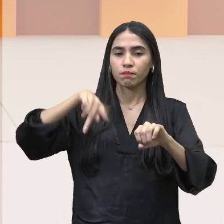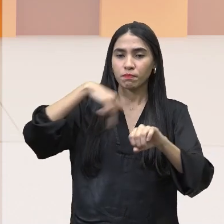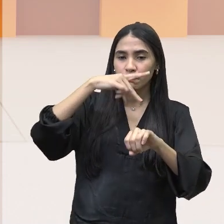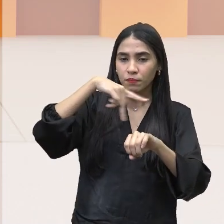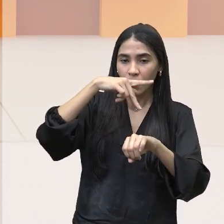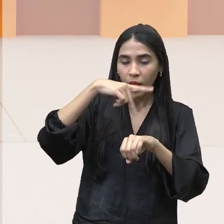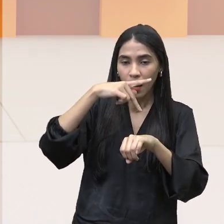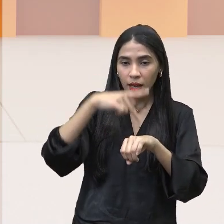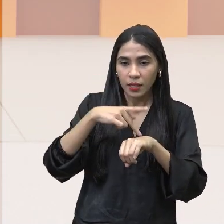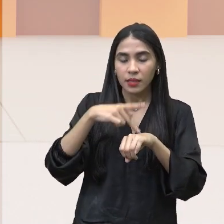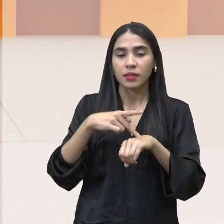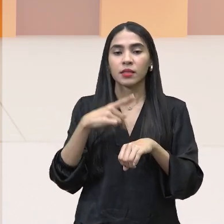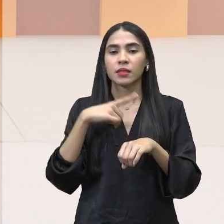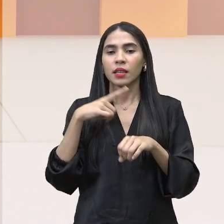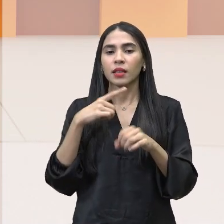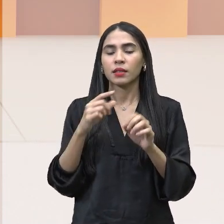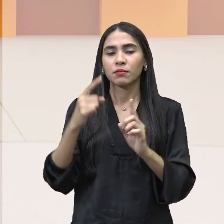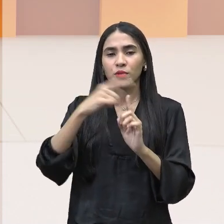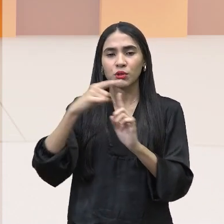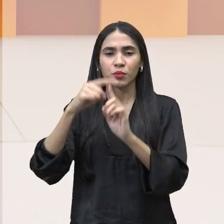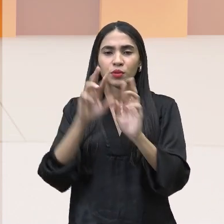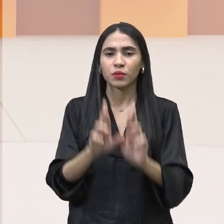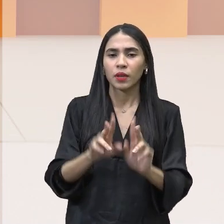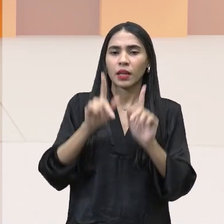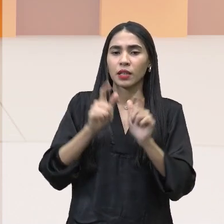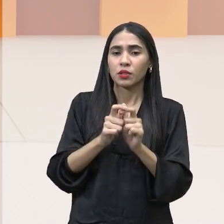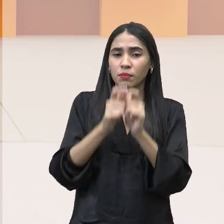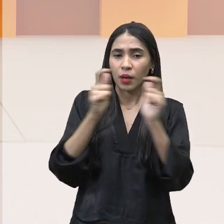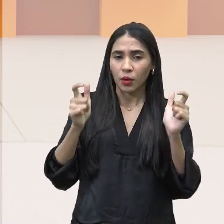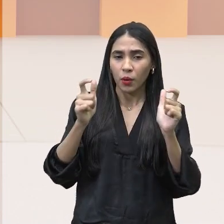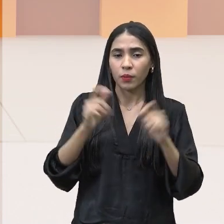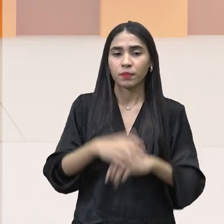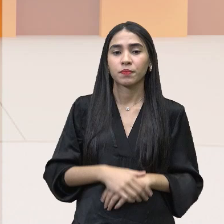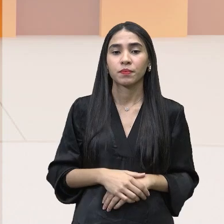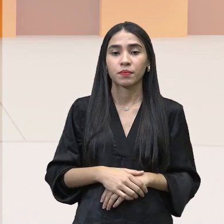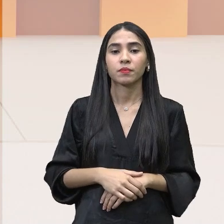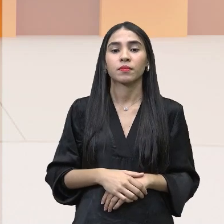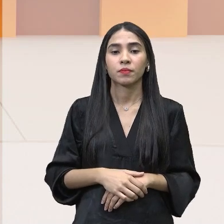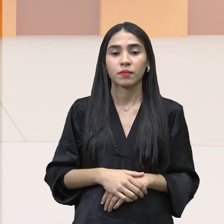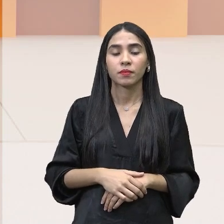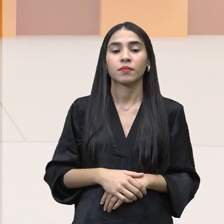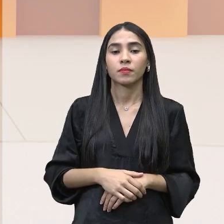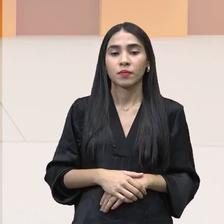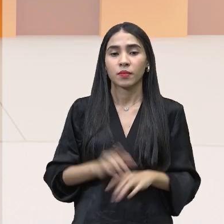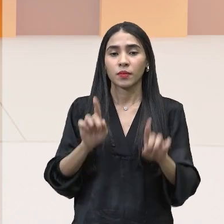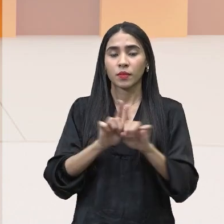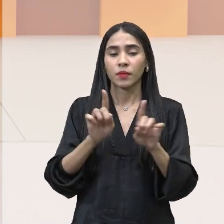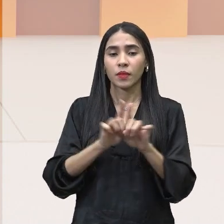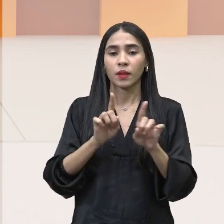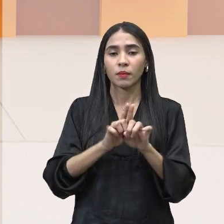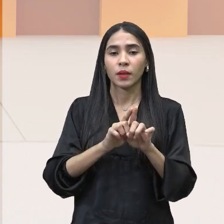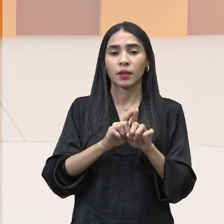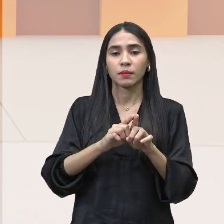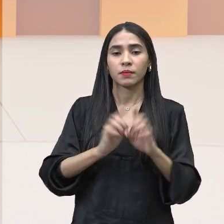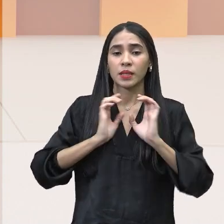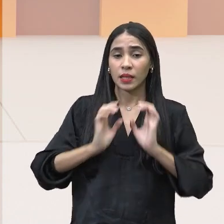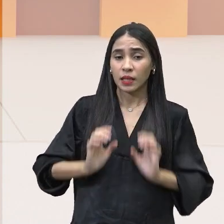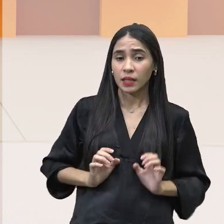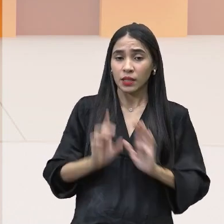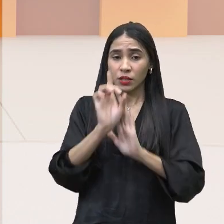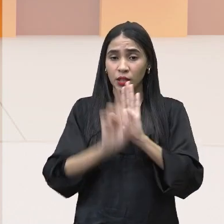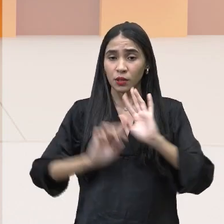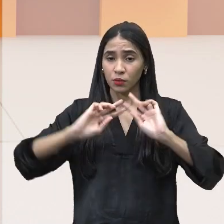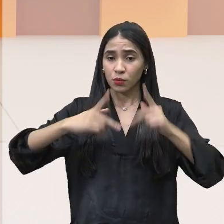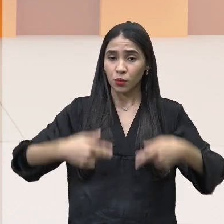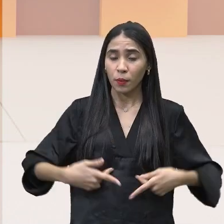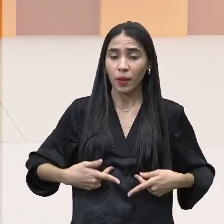eles ressaltam isso aí, né, essa diferença cada vez maior entre os países. Suspensão da cidadania e dos direitos humanos. Então